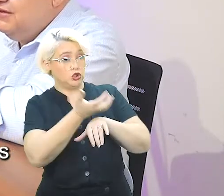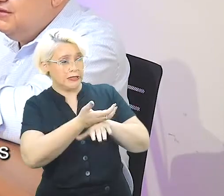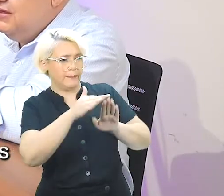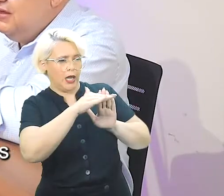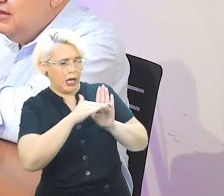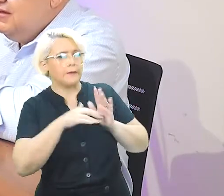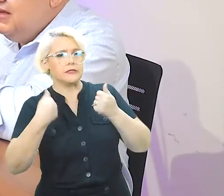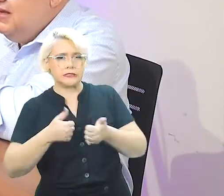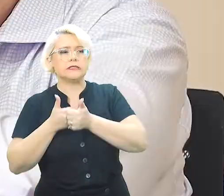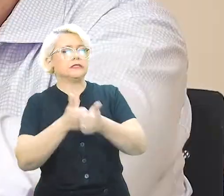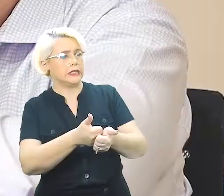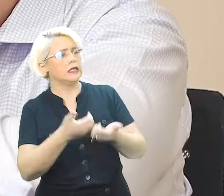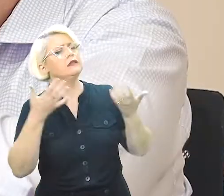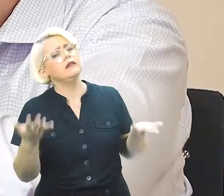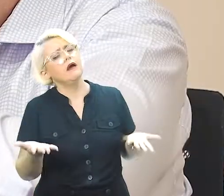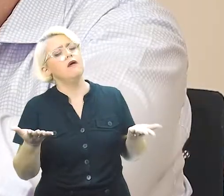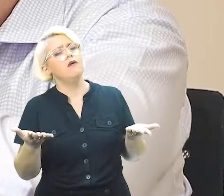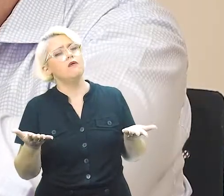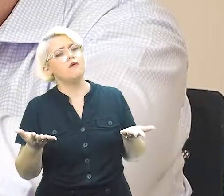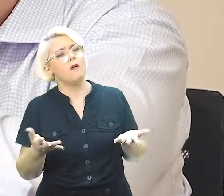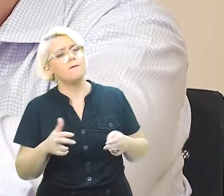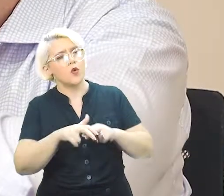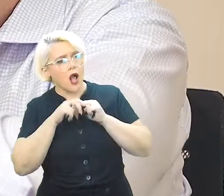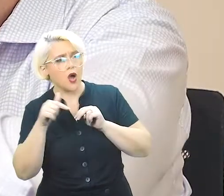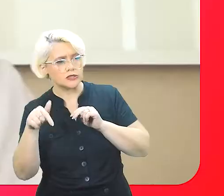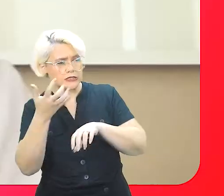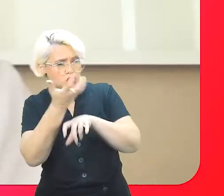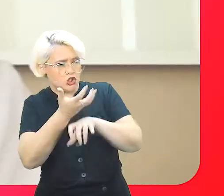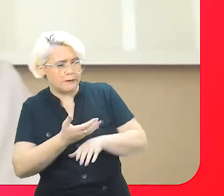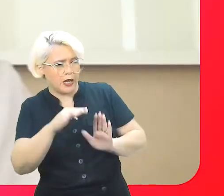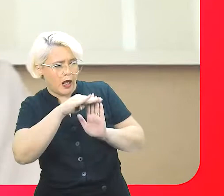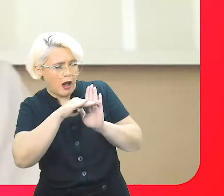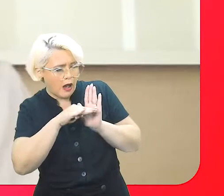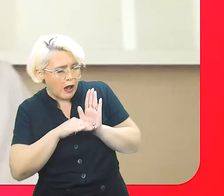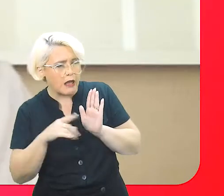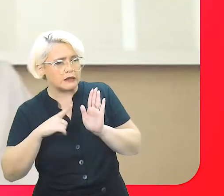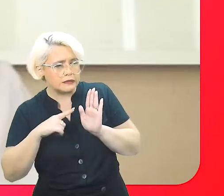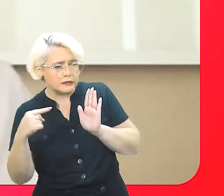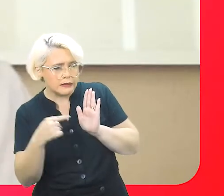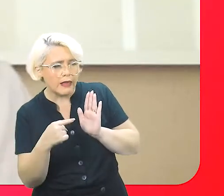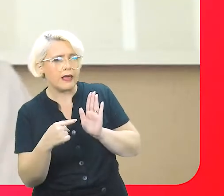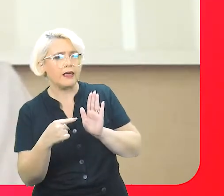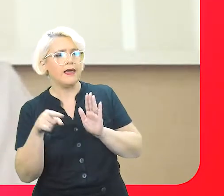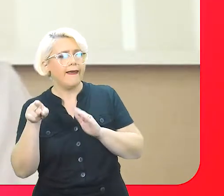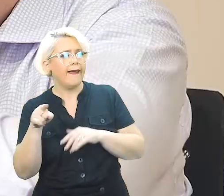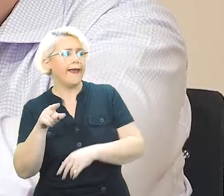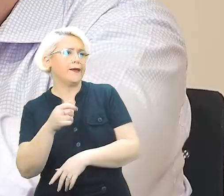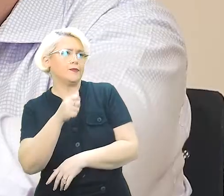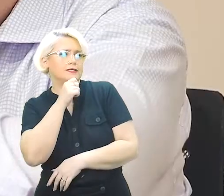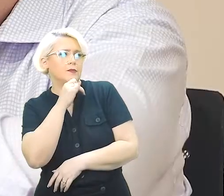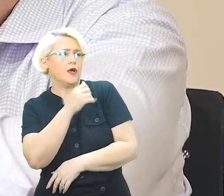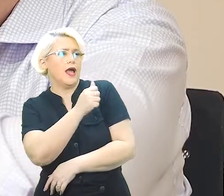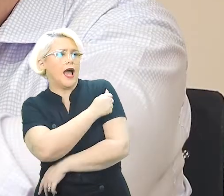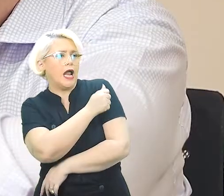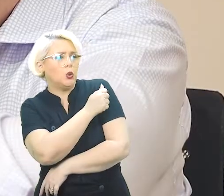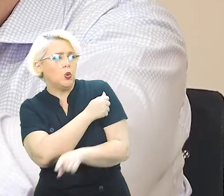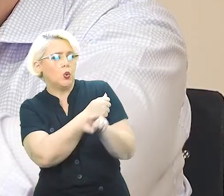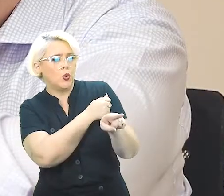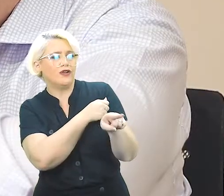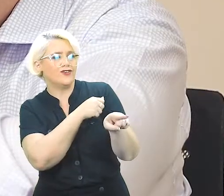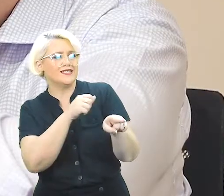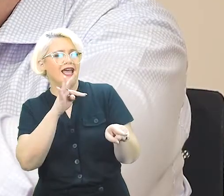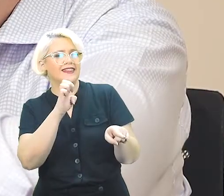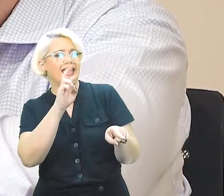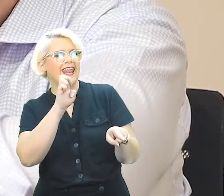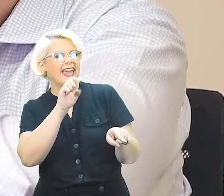que temos que seguir. Seria então, por conta desse currículo existente, que aquela aluna Tereza, Maria